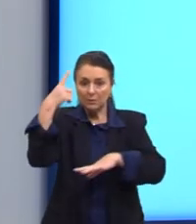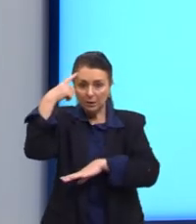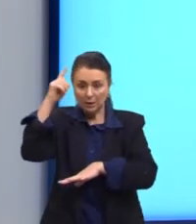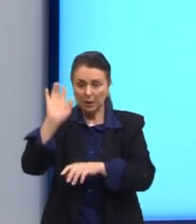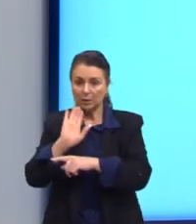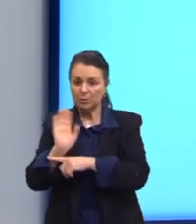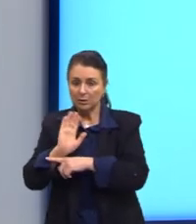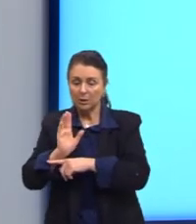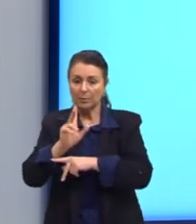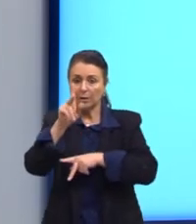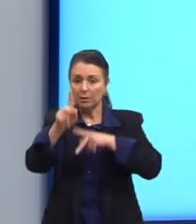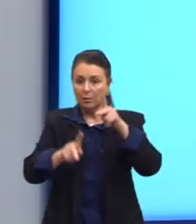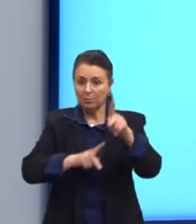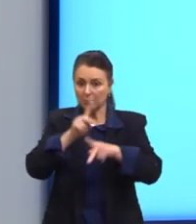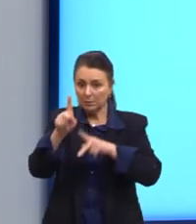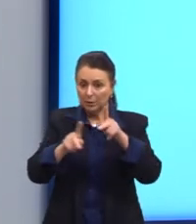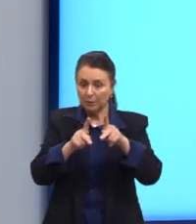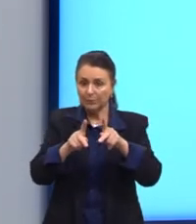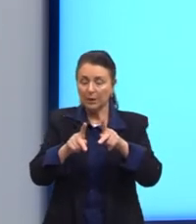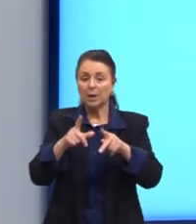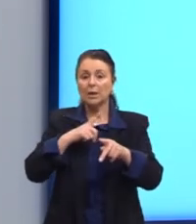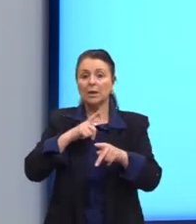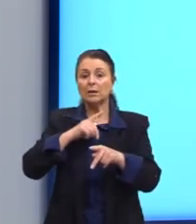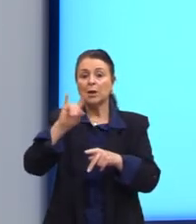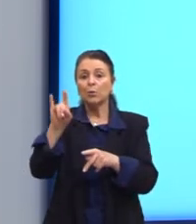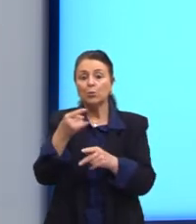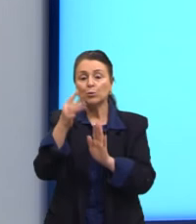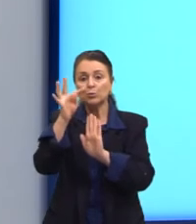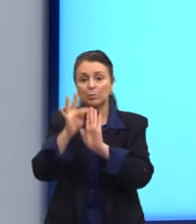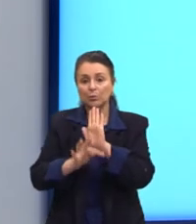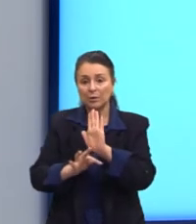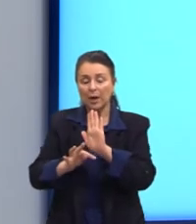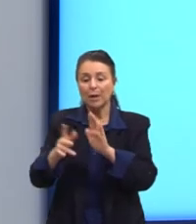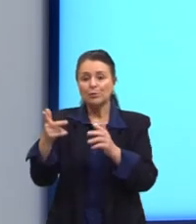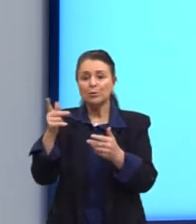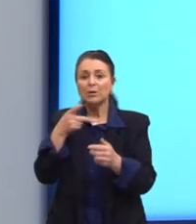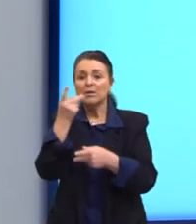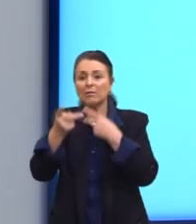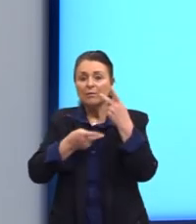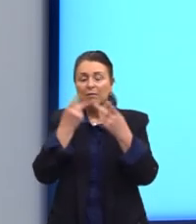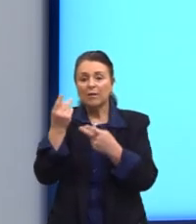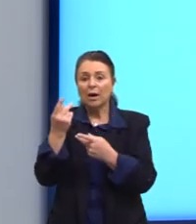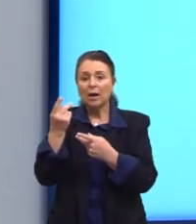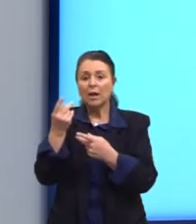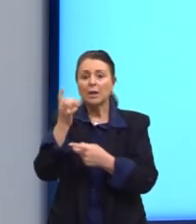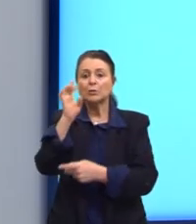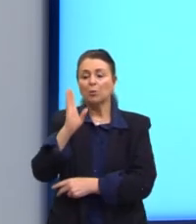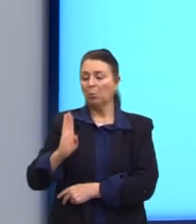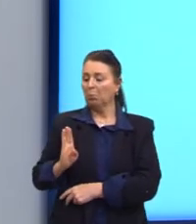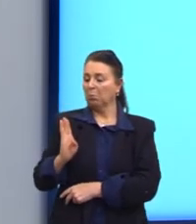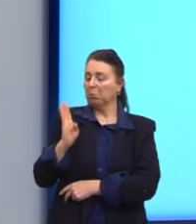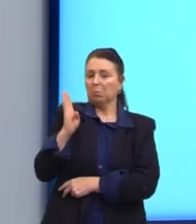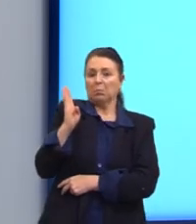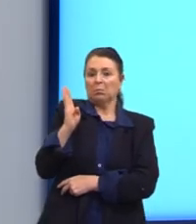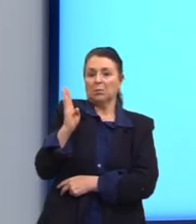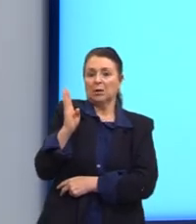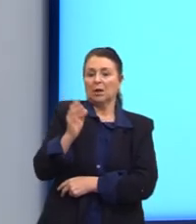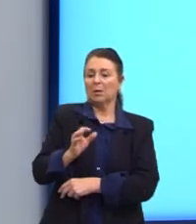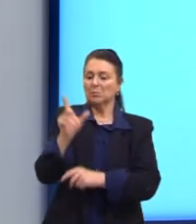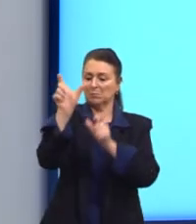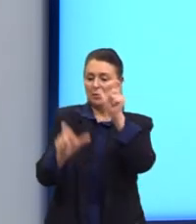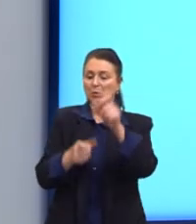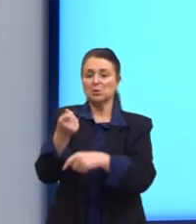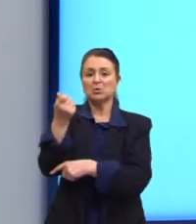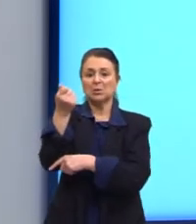do cinema na população entre a população e eu tenho o último que fala da elitização desse cinema o que que esses terços